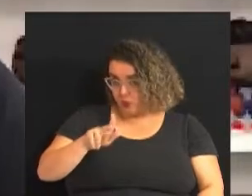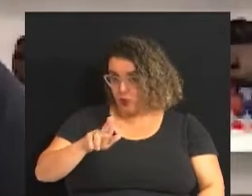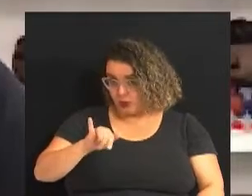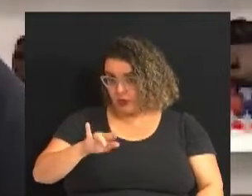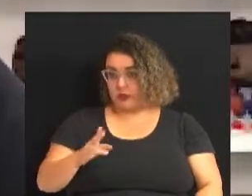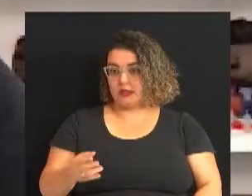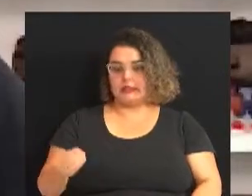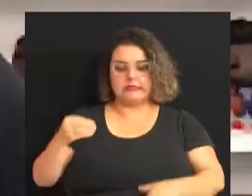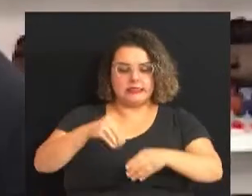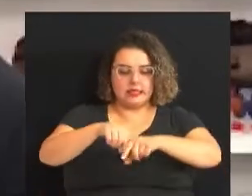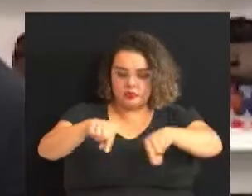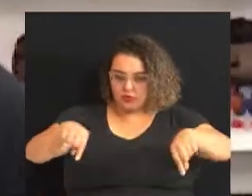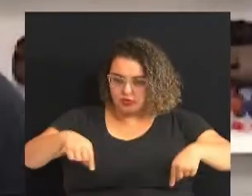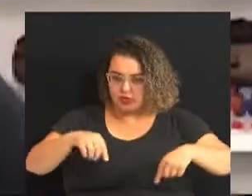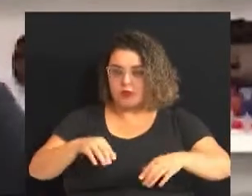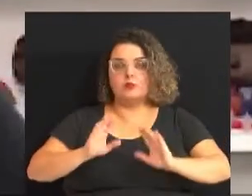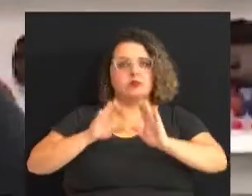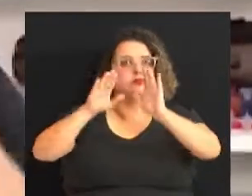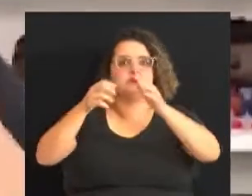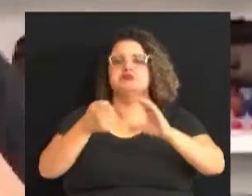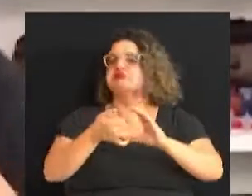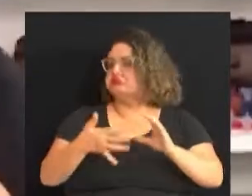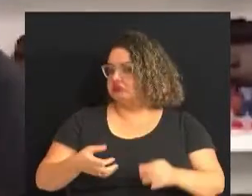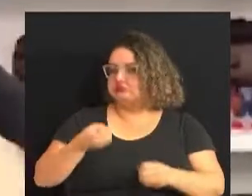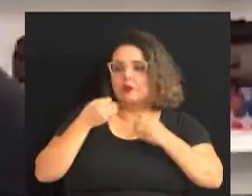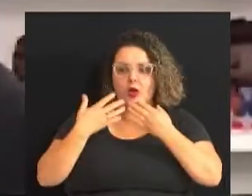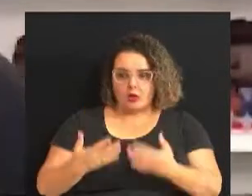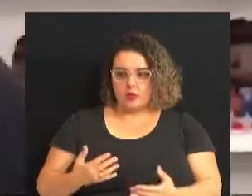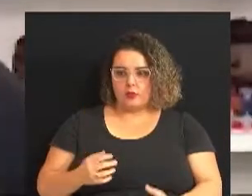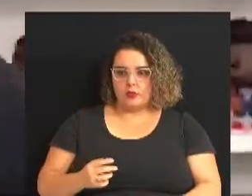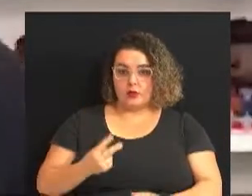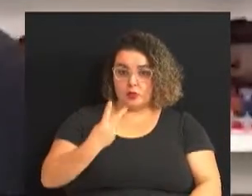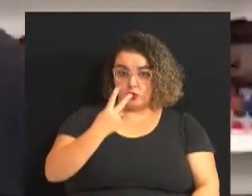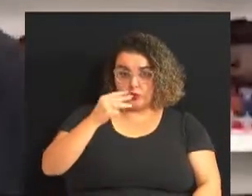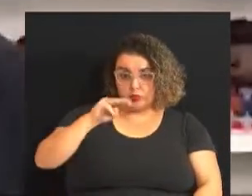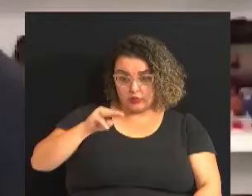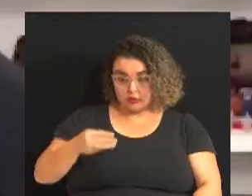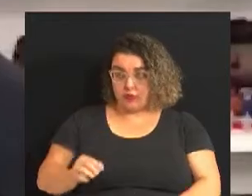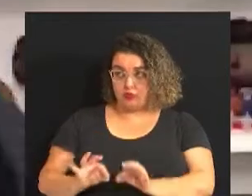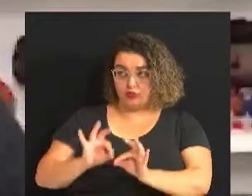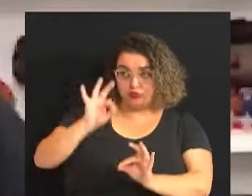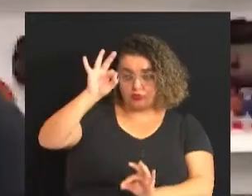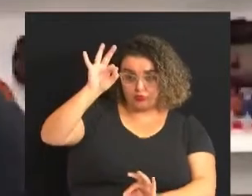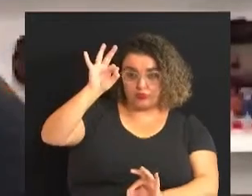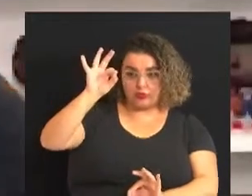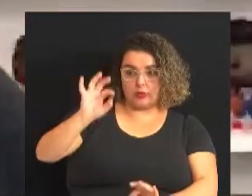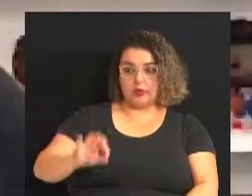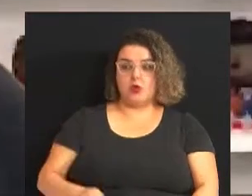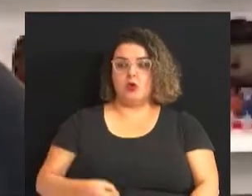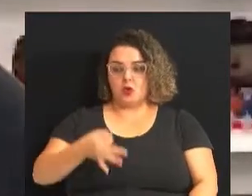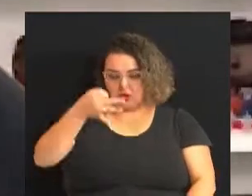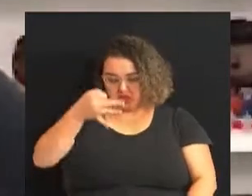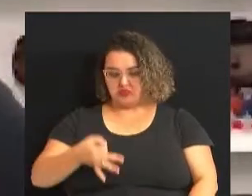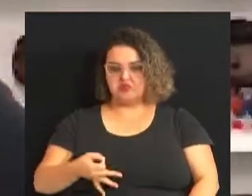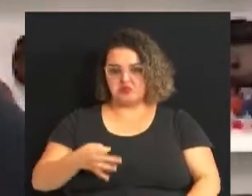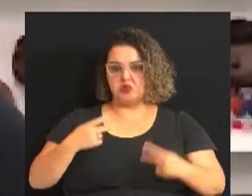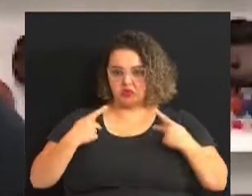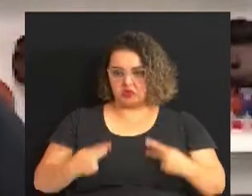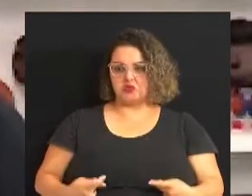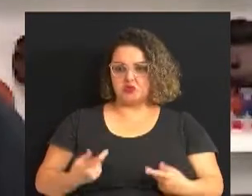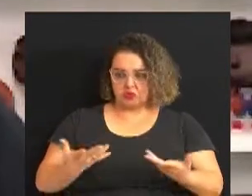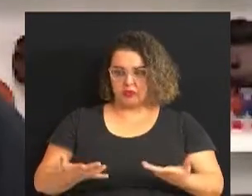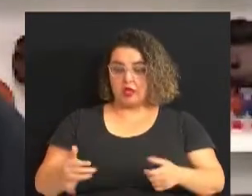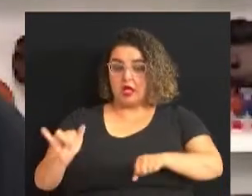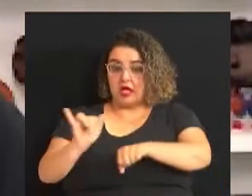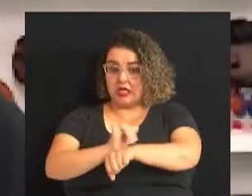com características bem interessantes, porque é um cara de quase 2 metros de altura, é um cara com envergadura, o estilo de jogo dele é um estilo de